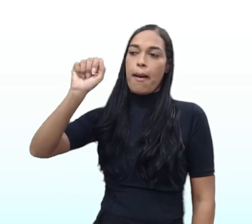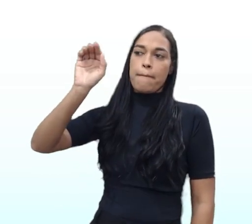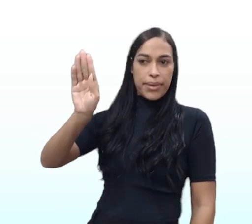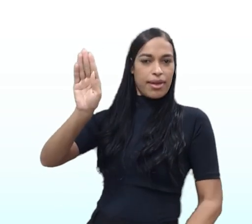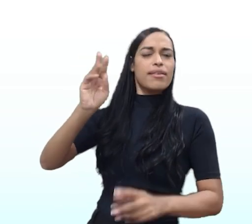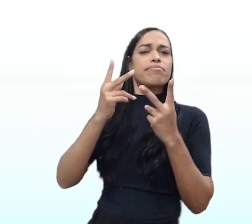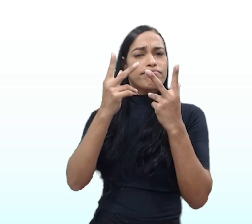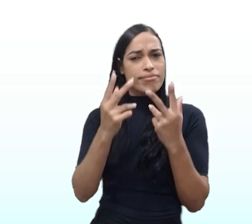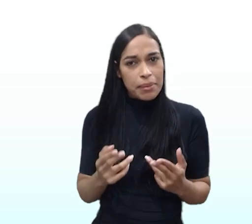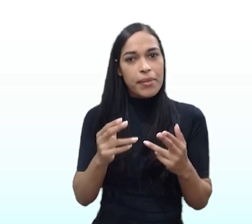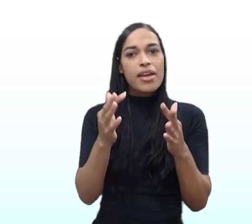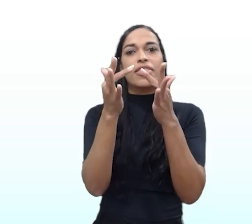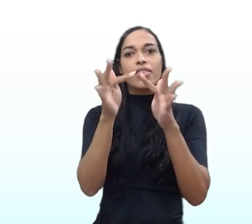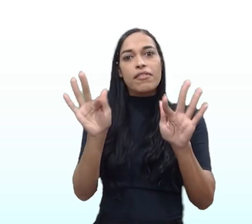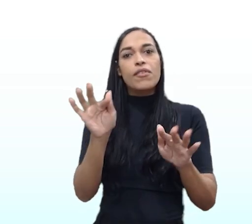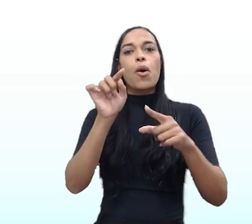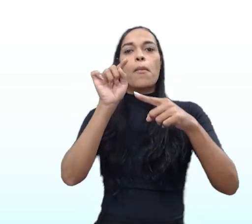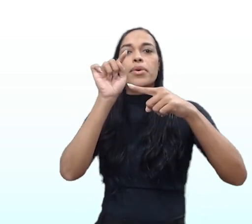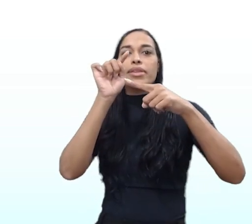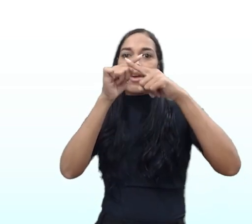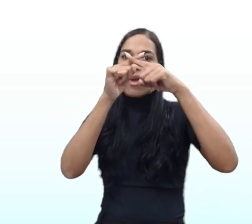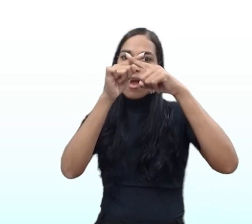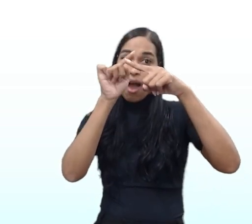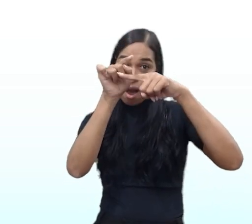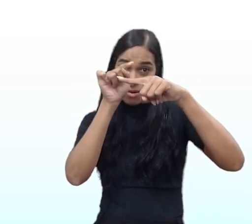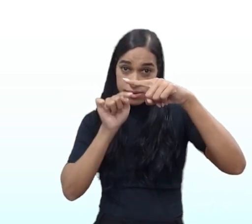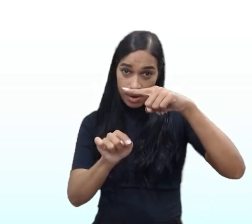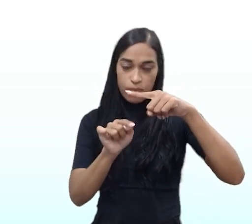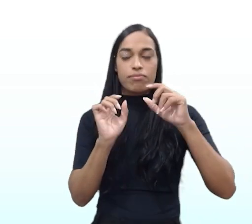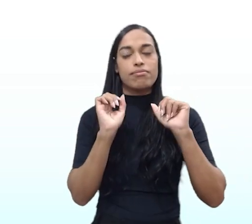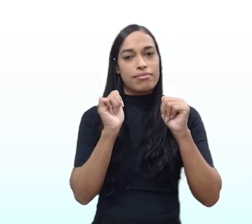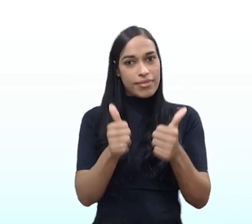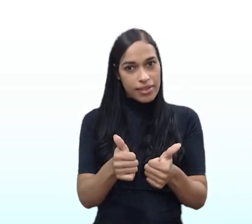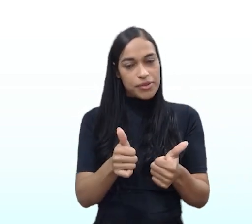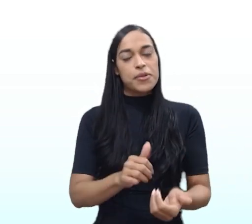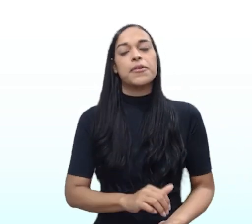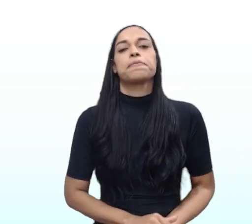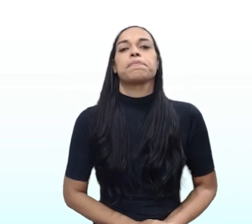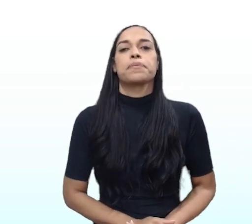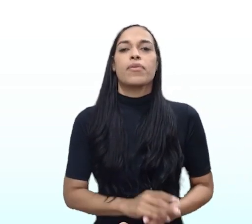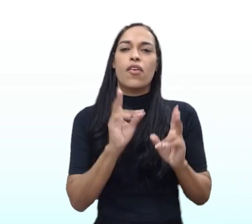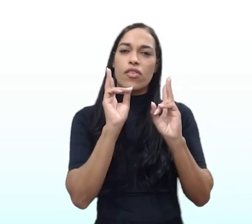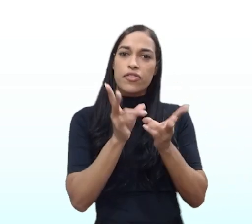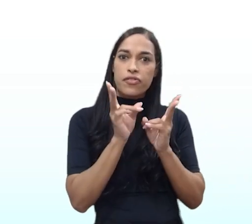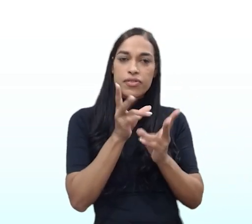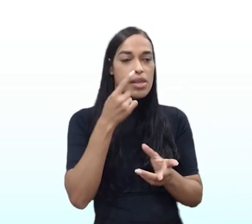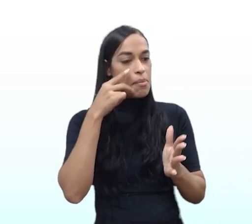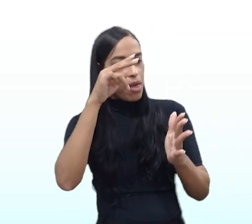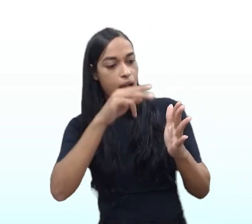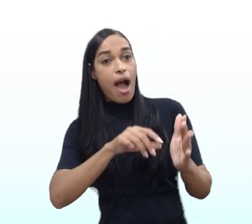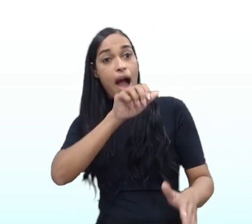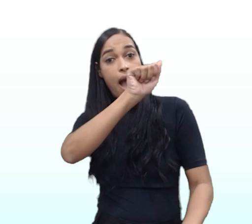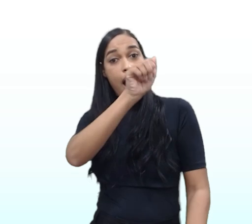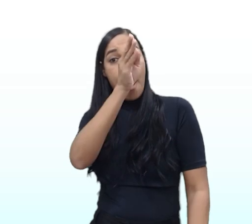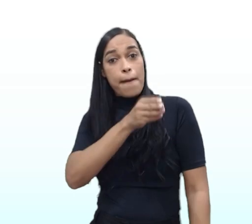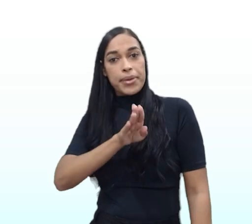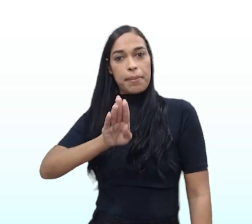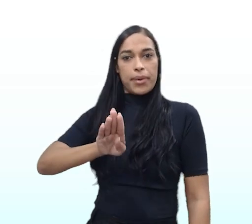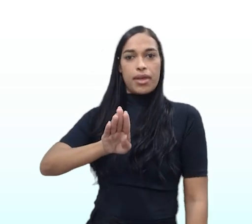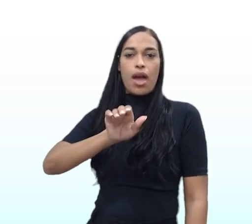ser representado na forma de razão. Tranquilo? A gente vai ler sempre A está para B ou A para